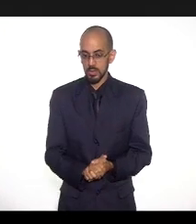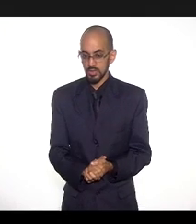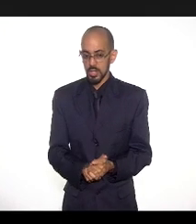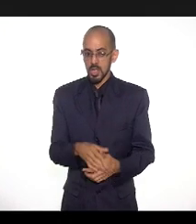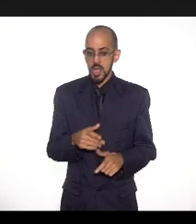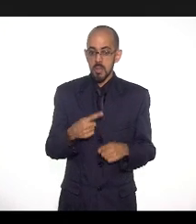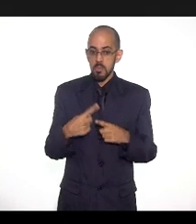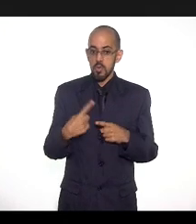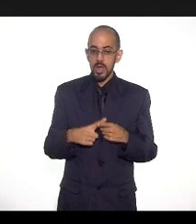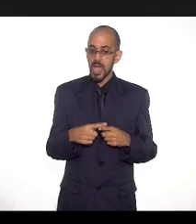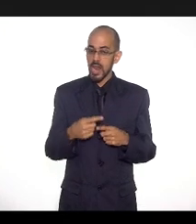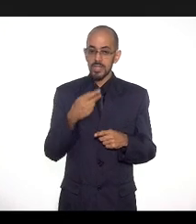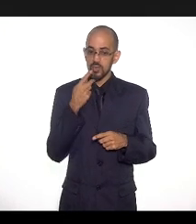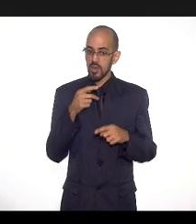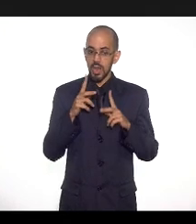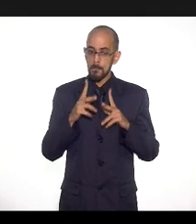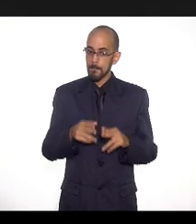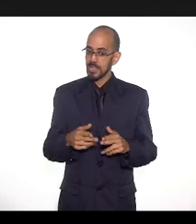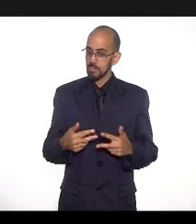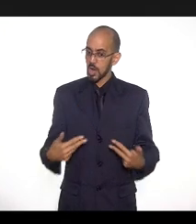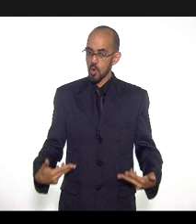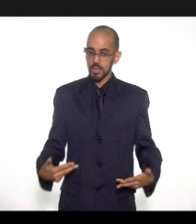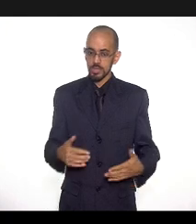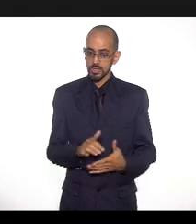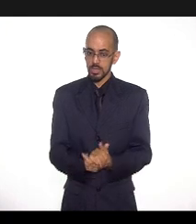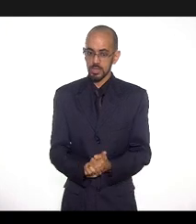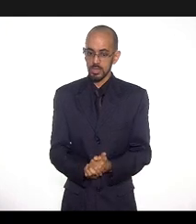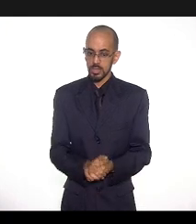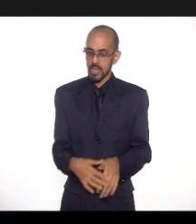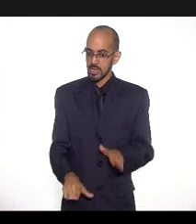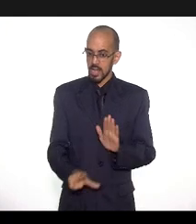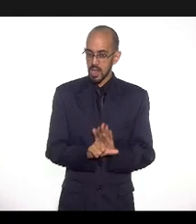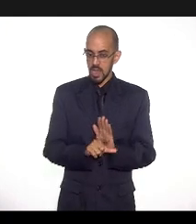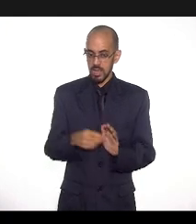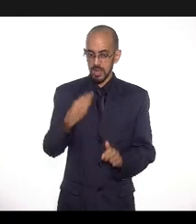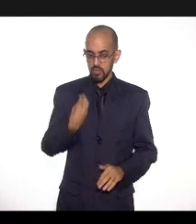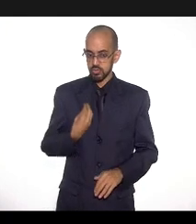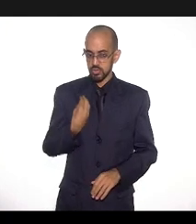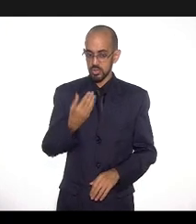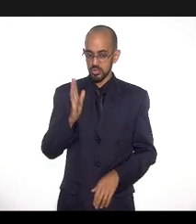elas falam a mesma coisa e essa lei já está em vigor.